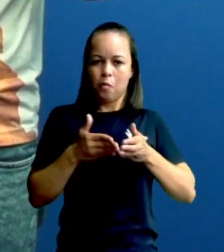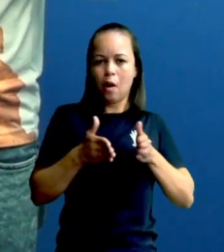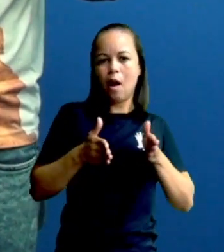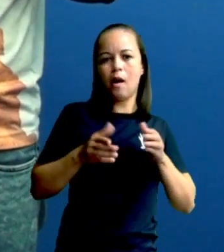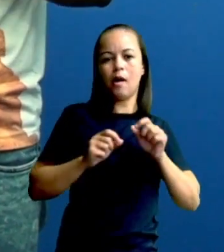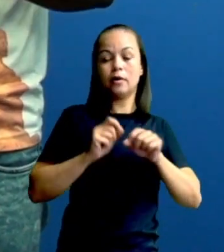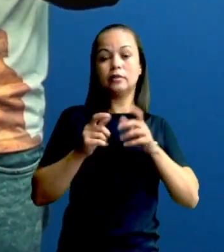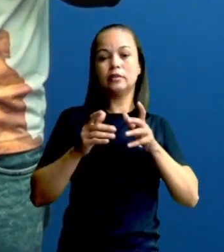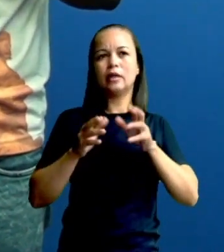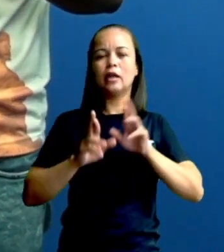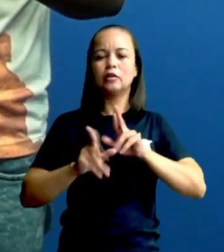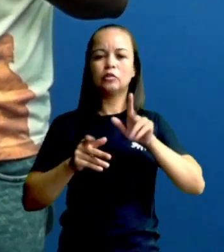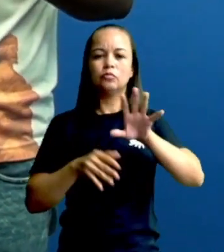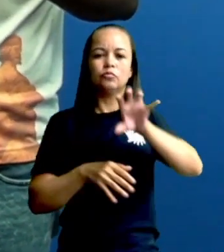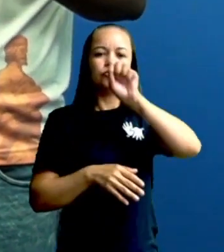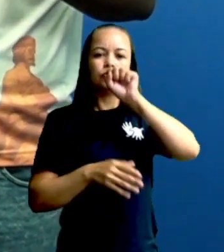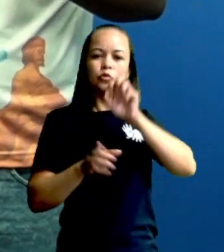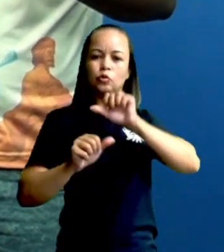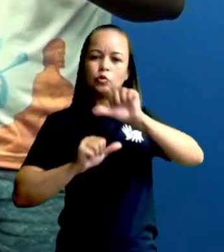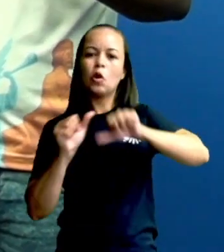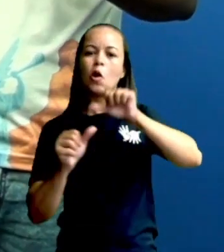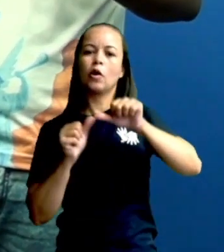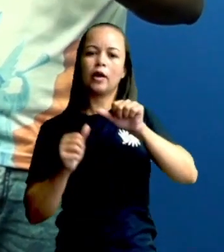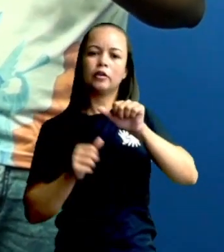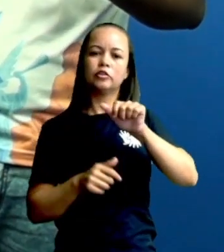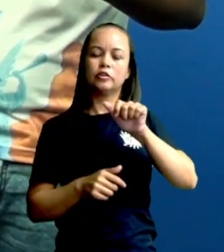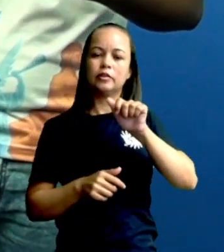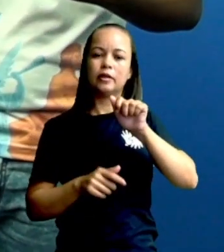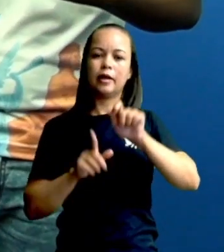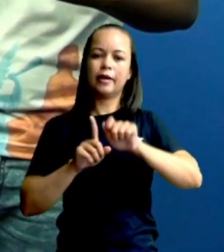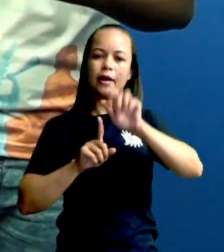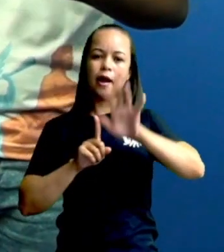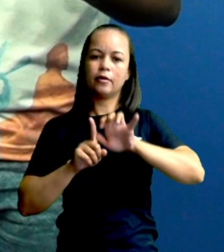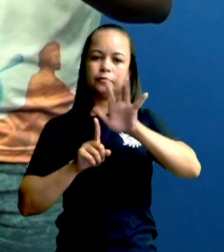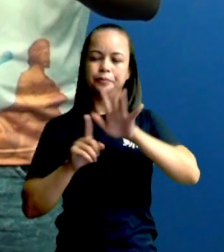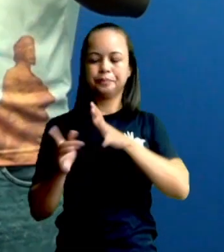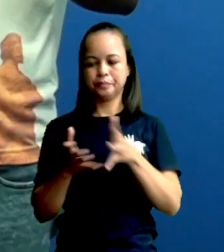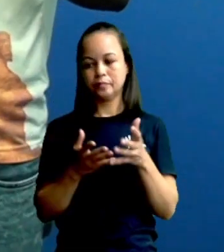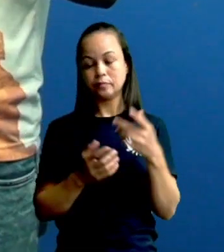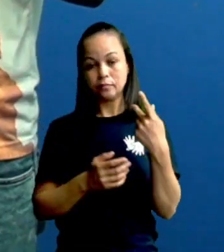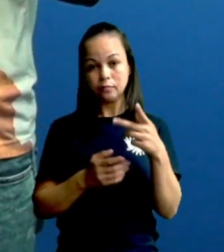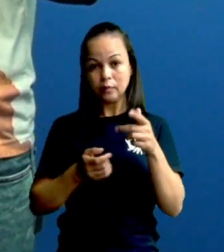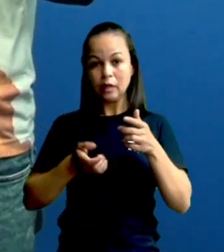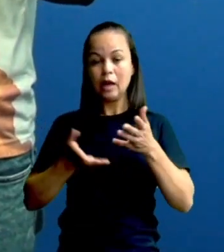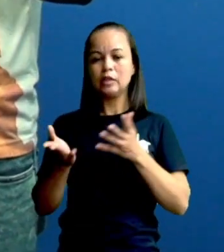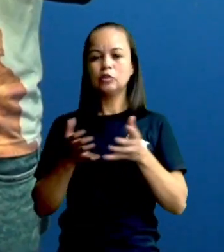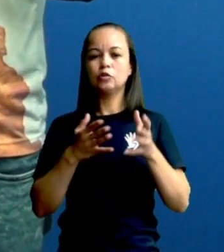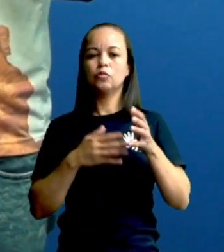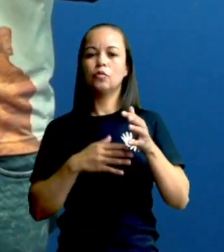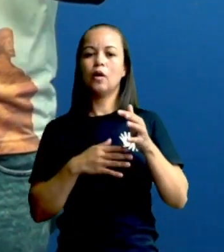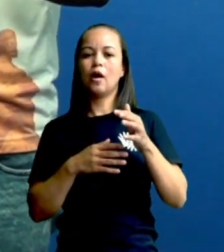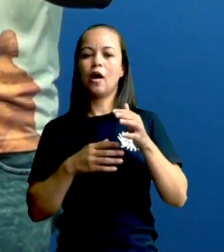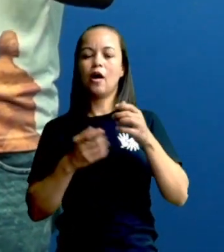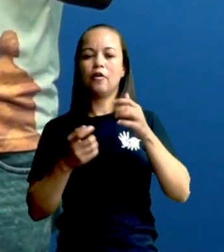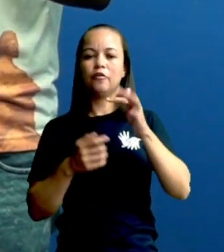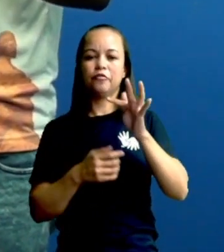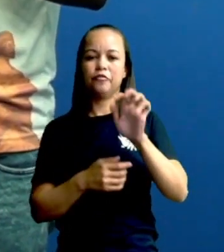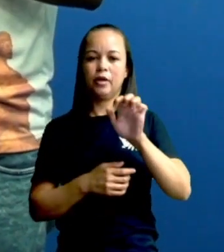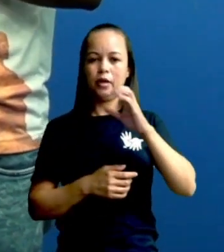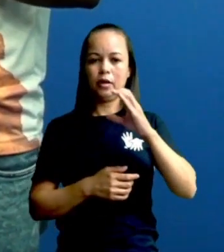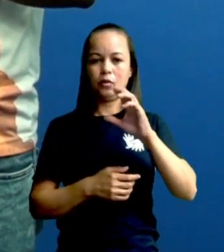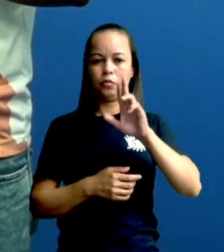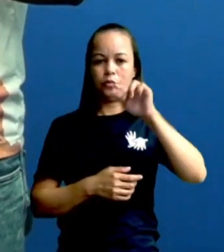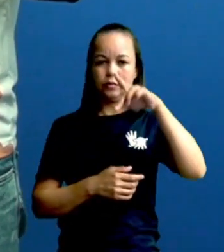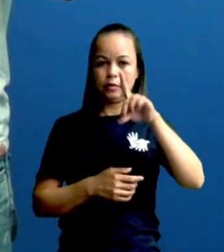grandes áreas de trocas gasosas. E além disso, a sua fecundação evolui a partir de então, que passa a ser uma